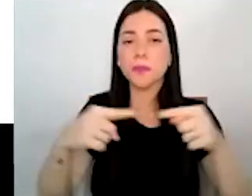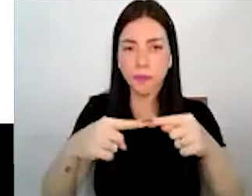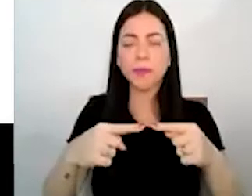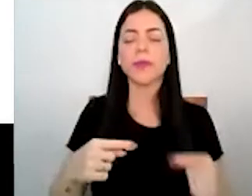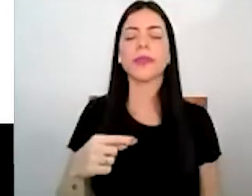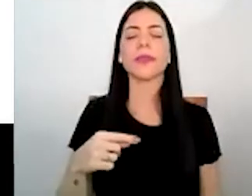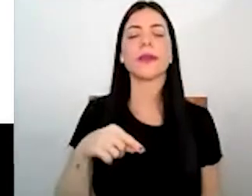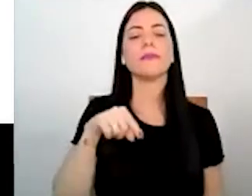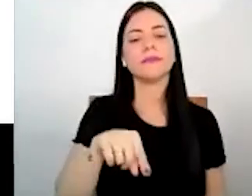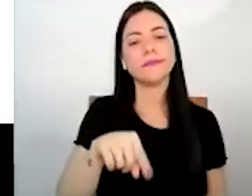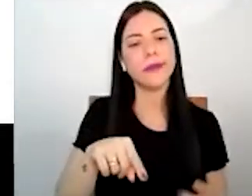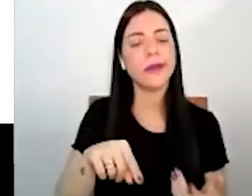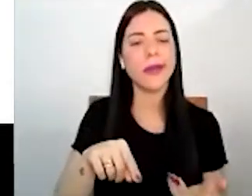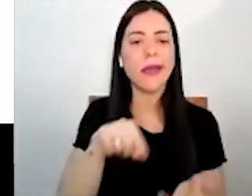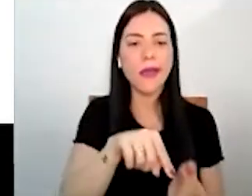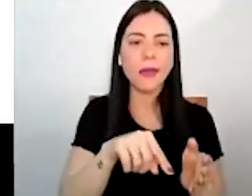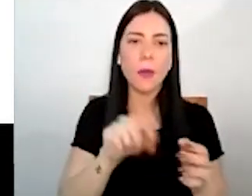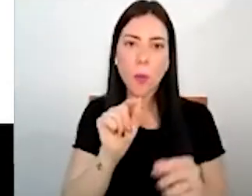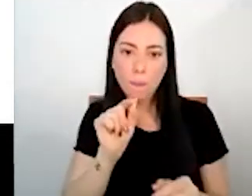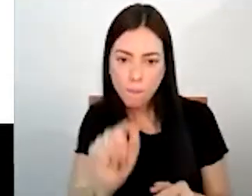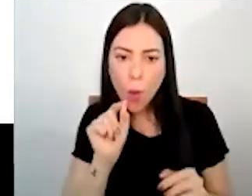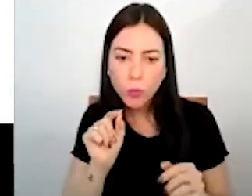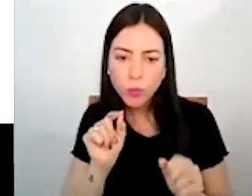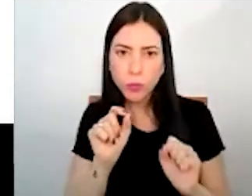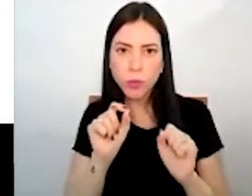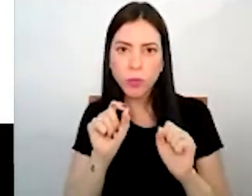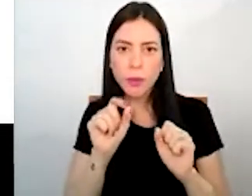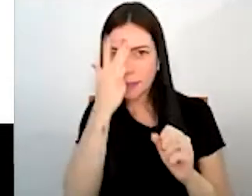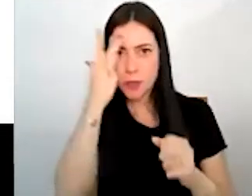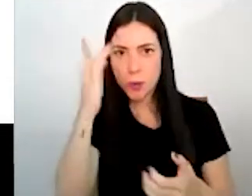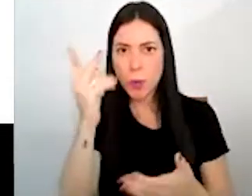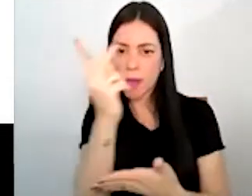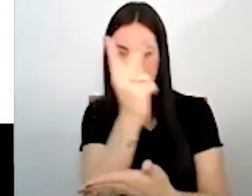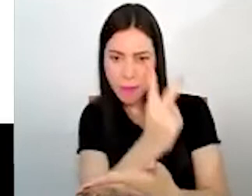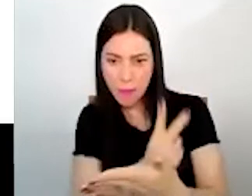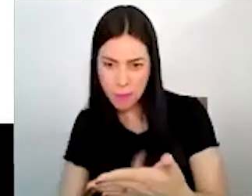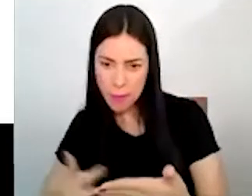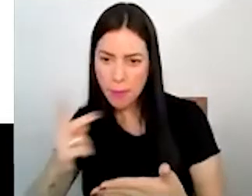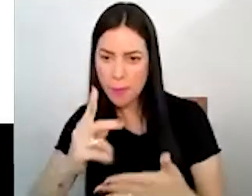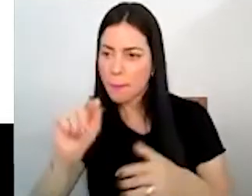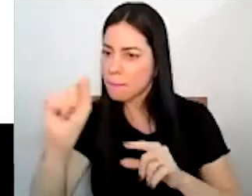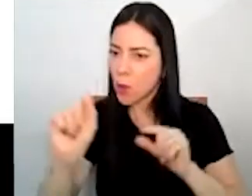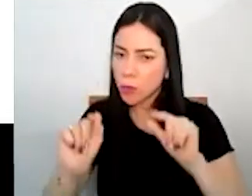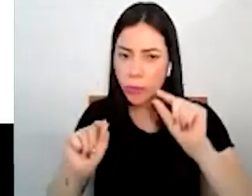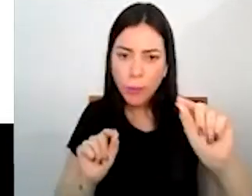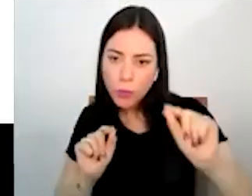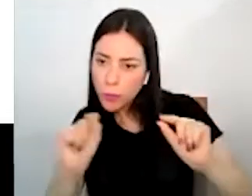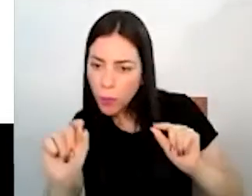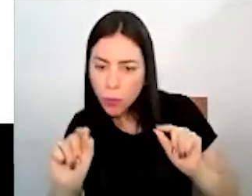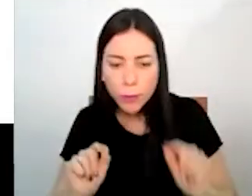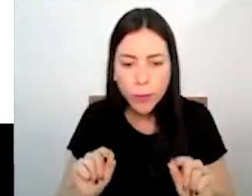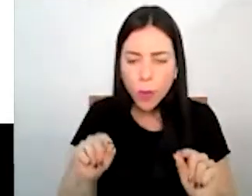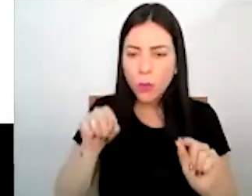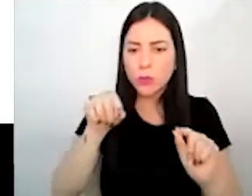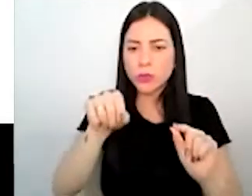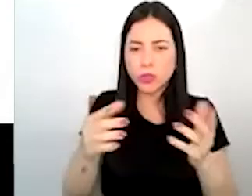o liga os pontos não vai desenhar exatamente o que a gente imaginava, né? Os pontos vão sair completamente fora